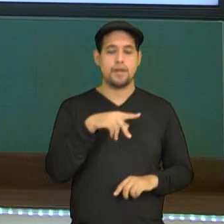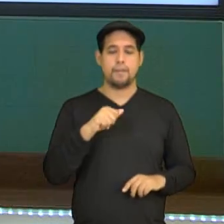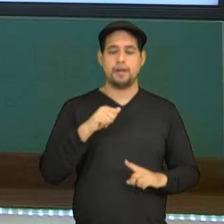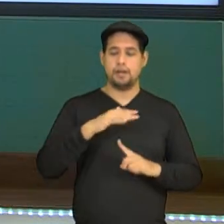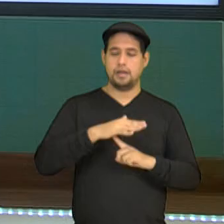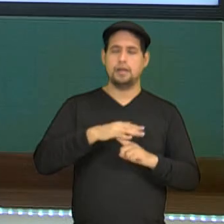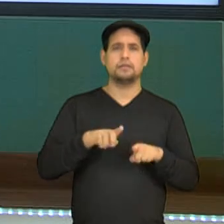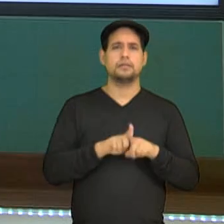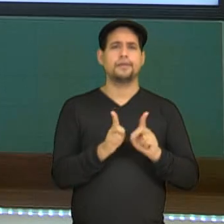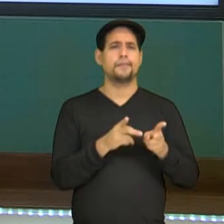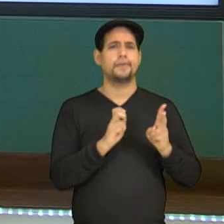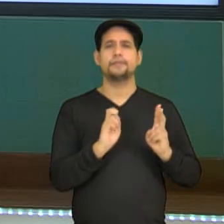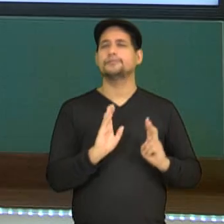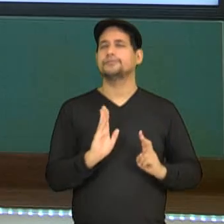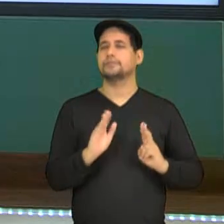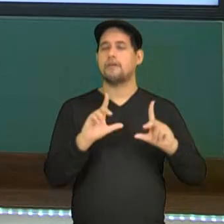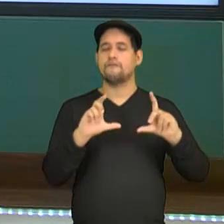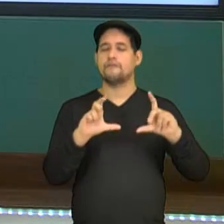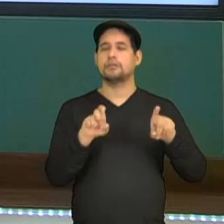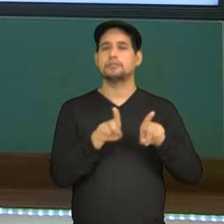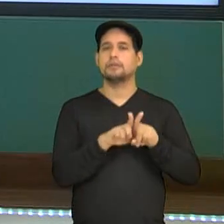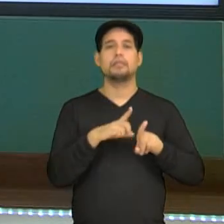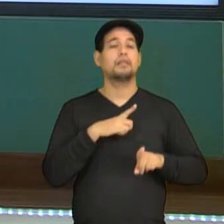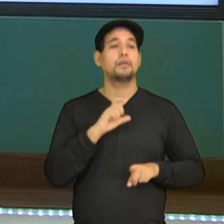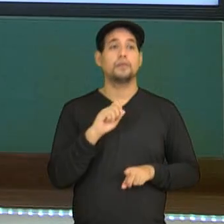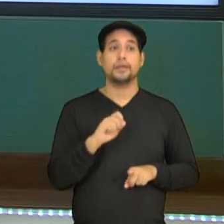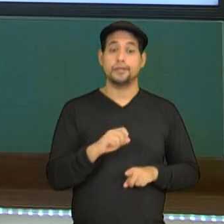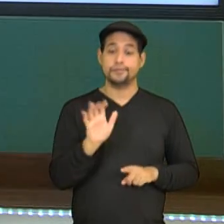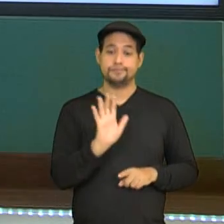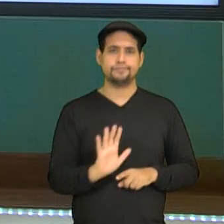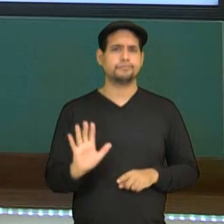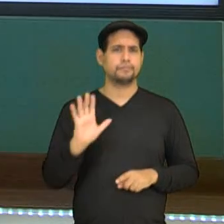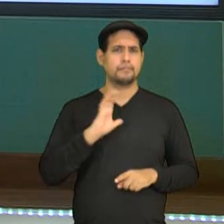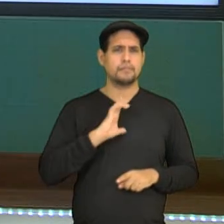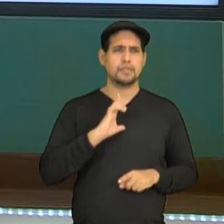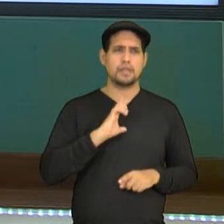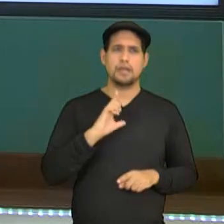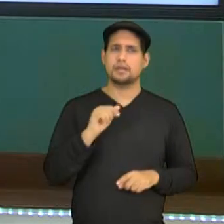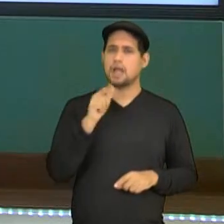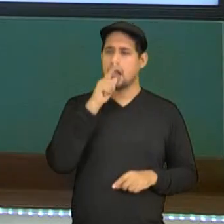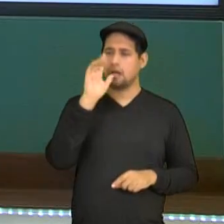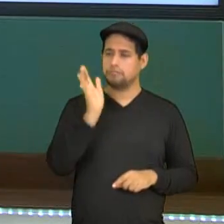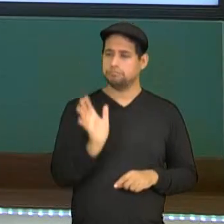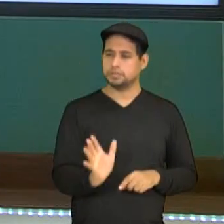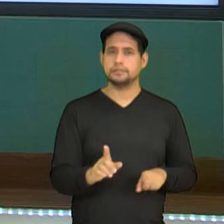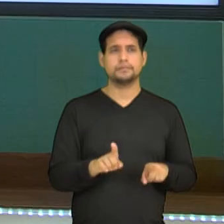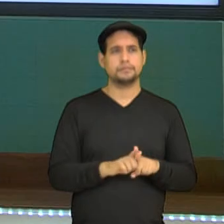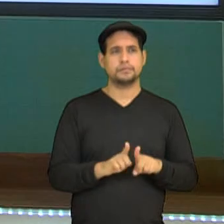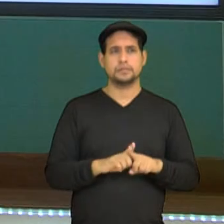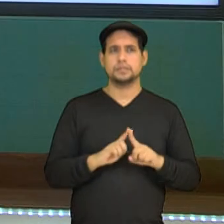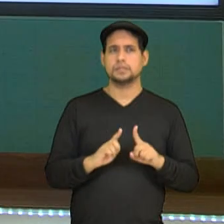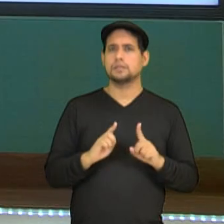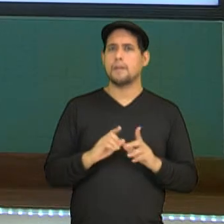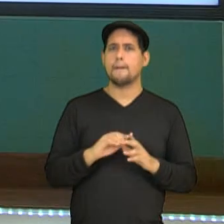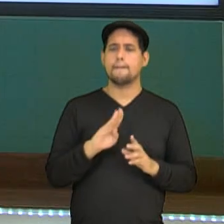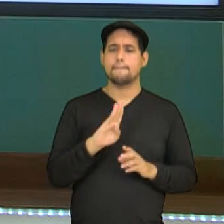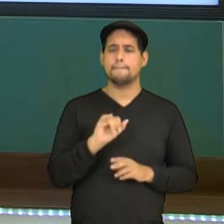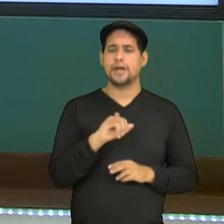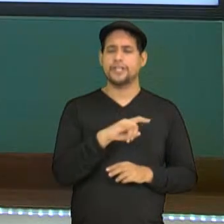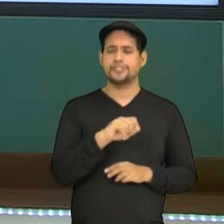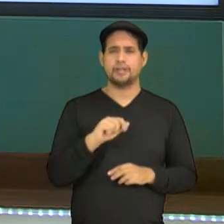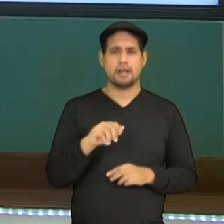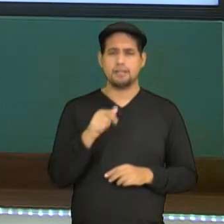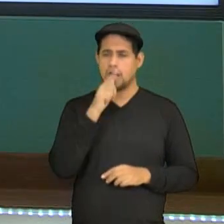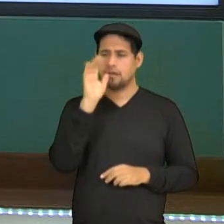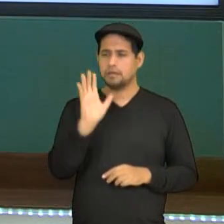Paraná, identificamos já pela imagem a presença de uma região litorânea, bacia litorânea, uma baixada litorânea. Nós vamos